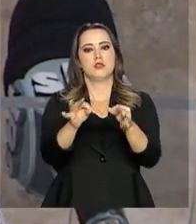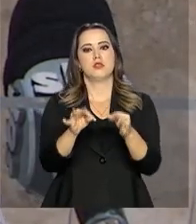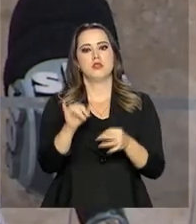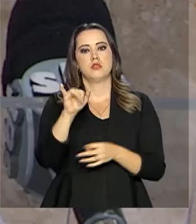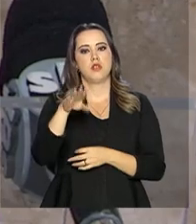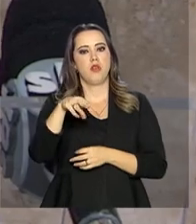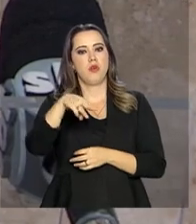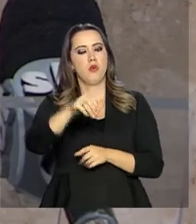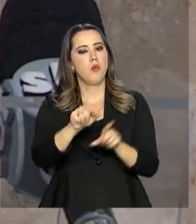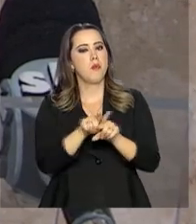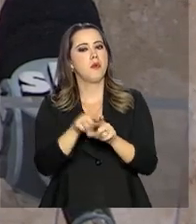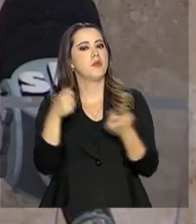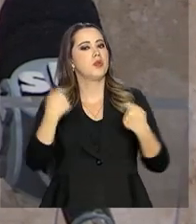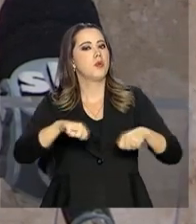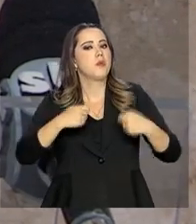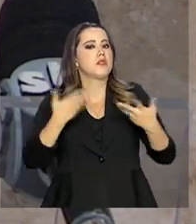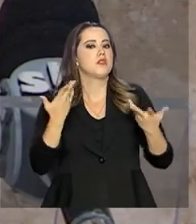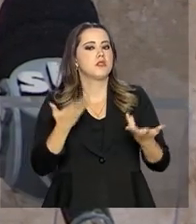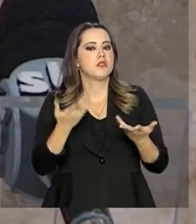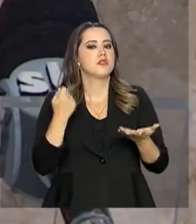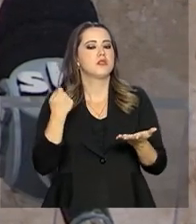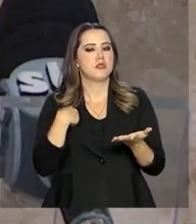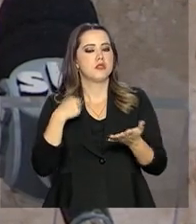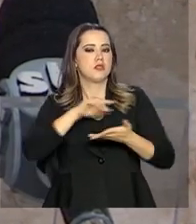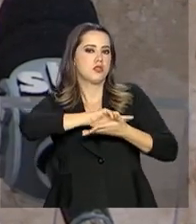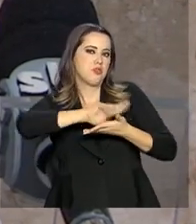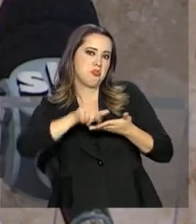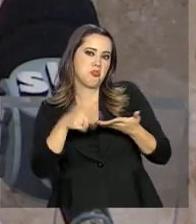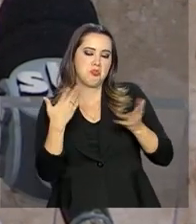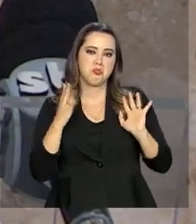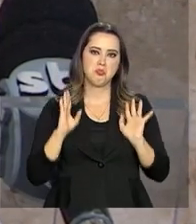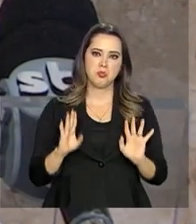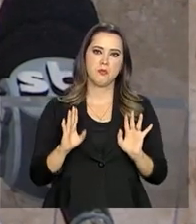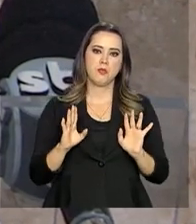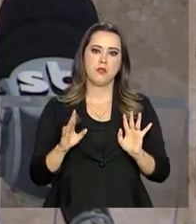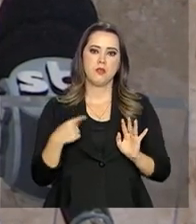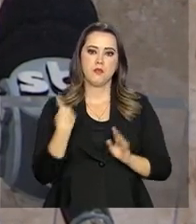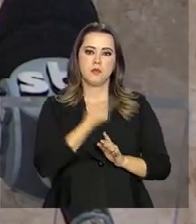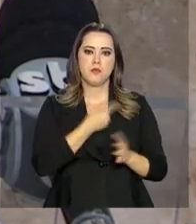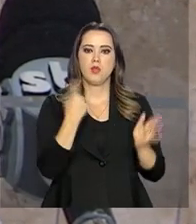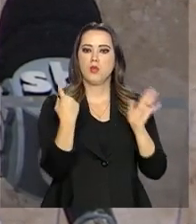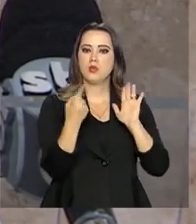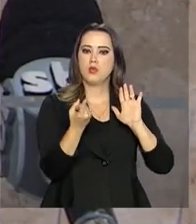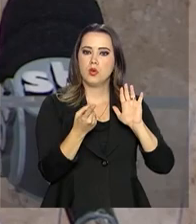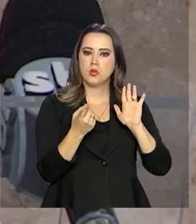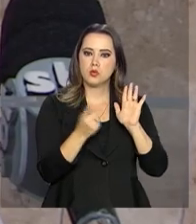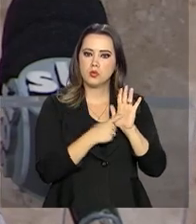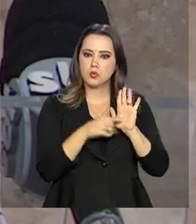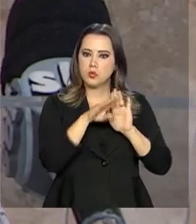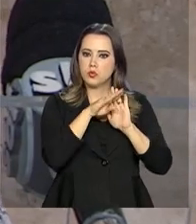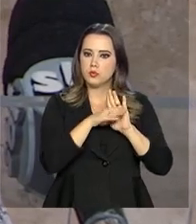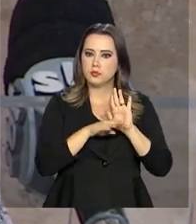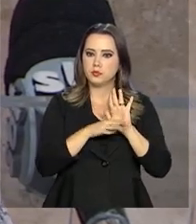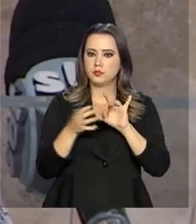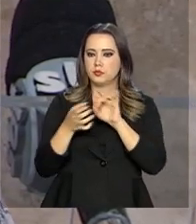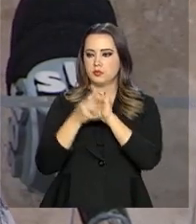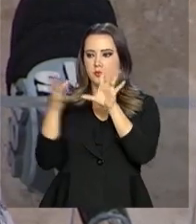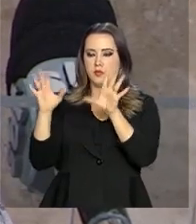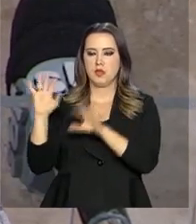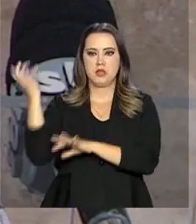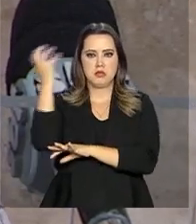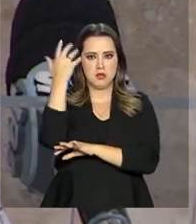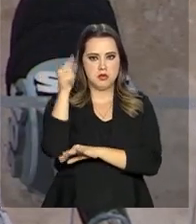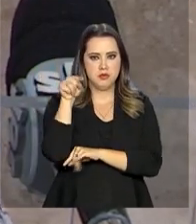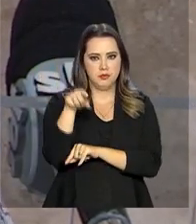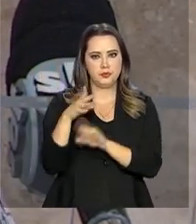IBAMA não tiver necessidade de complementações, o nosso cronograma é que a licença de instalação